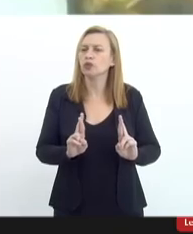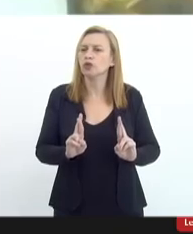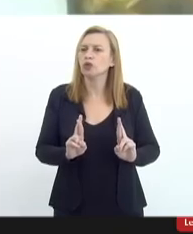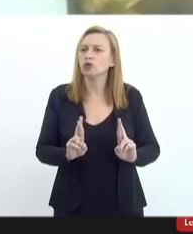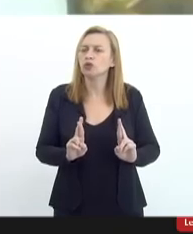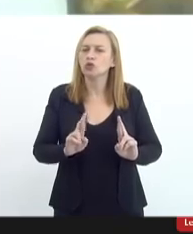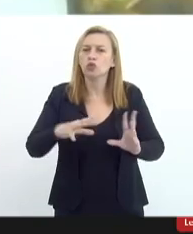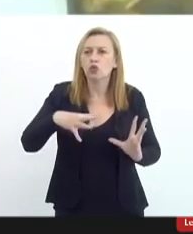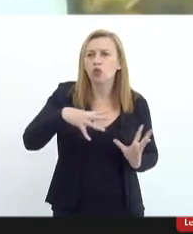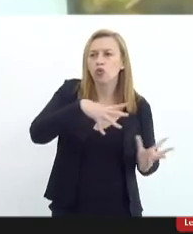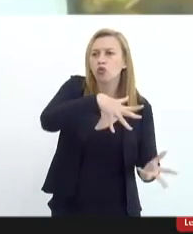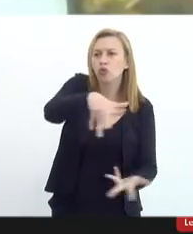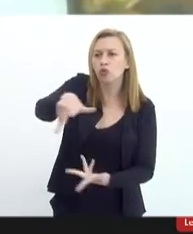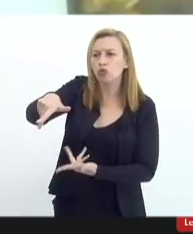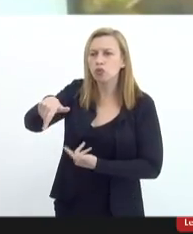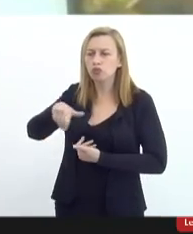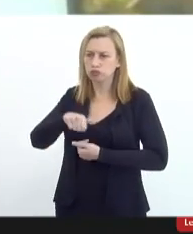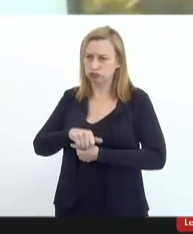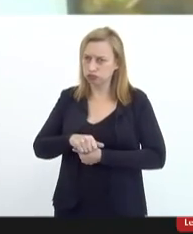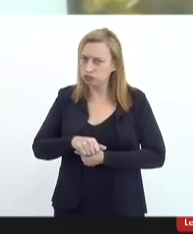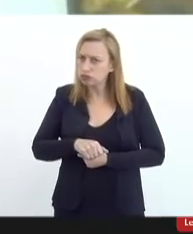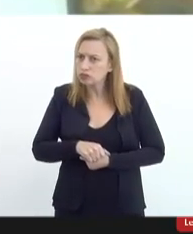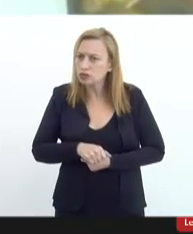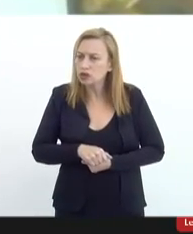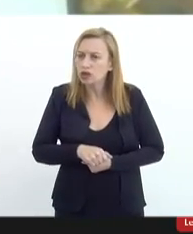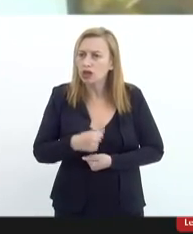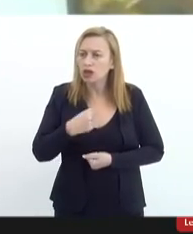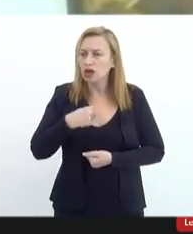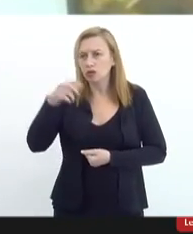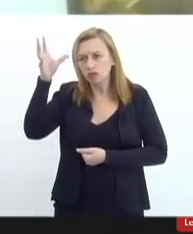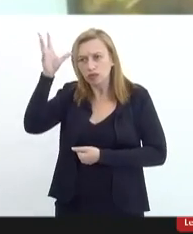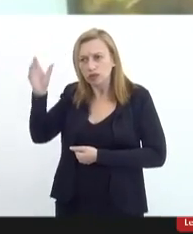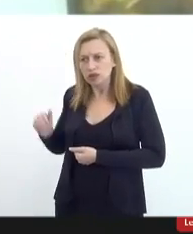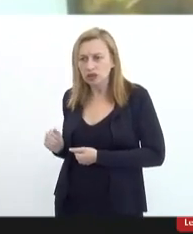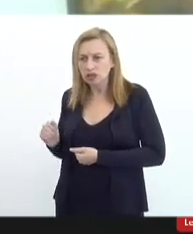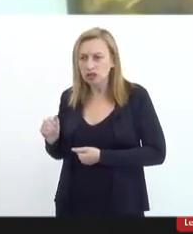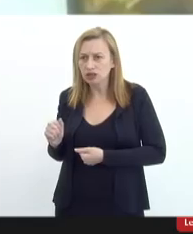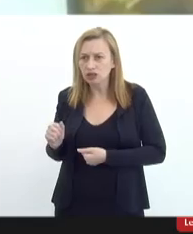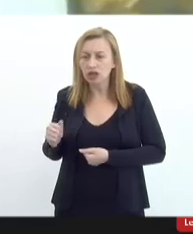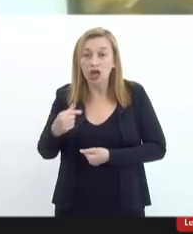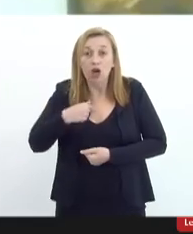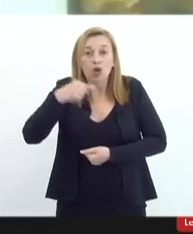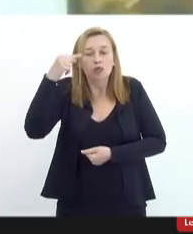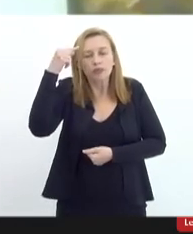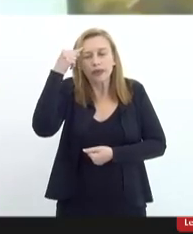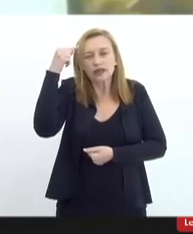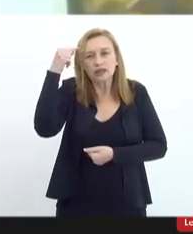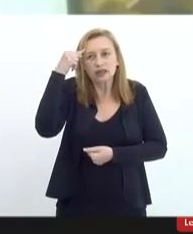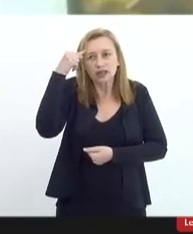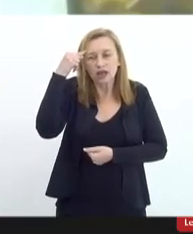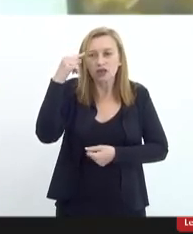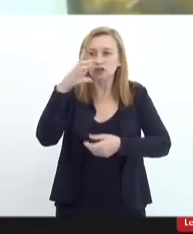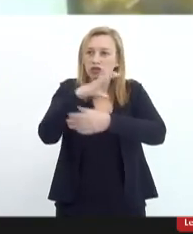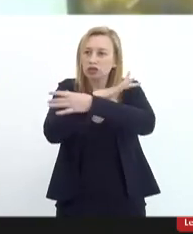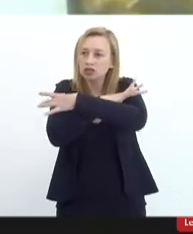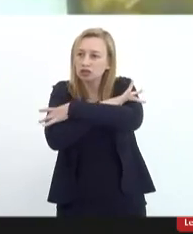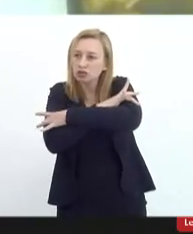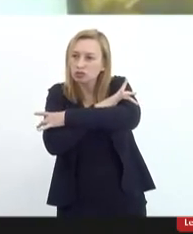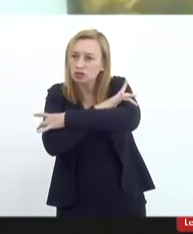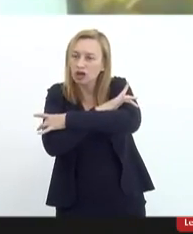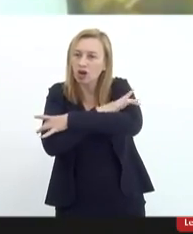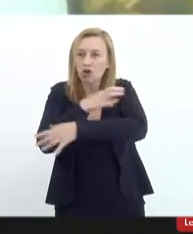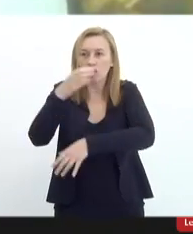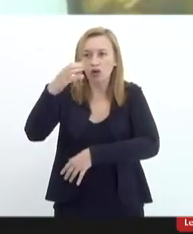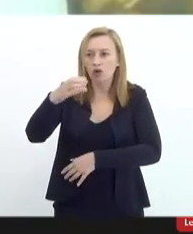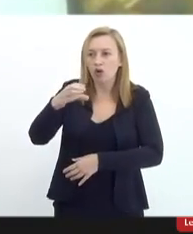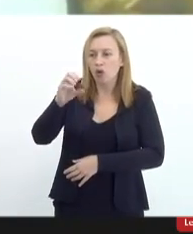o mundo, com o universo, eu ser de matriz africana é eu refletir, eu ser de candomblé, ser